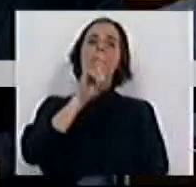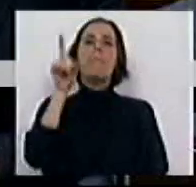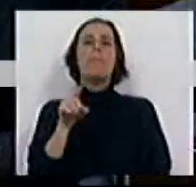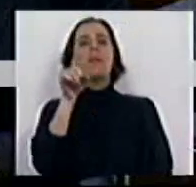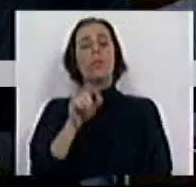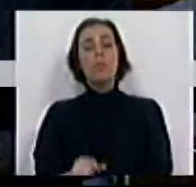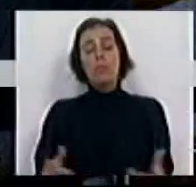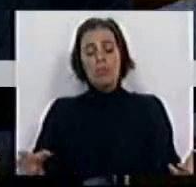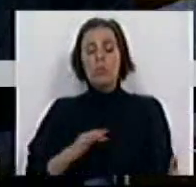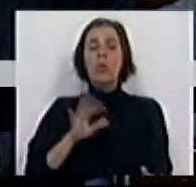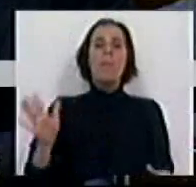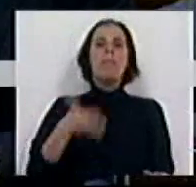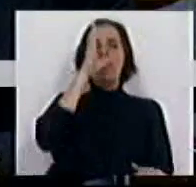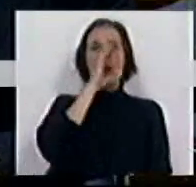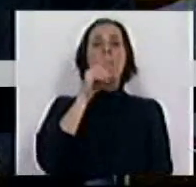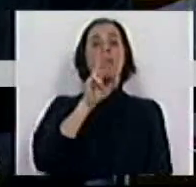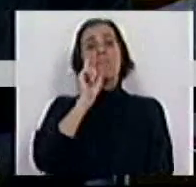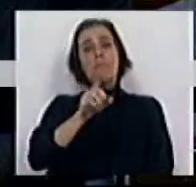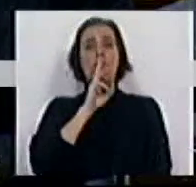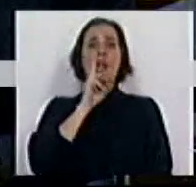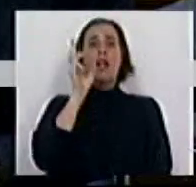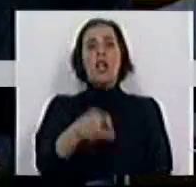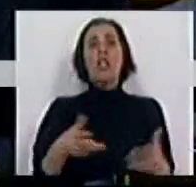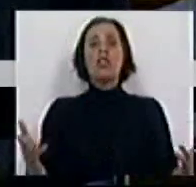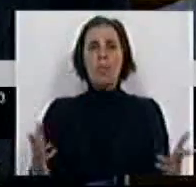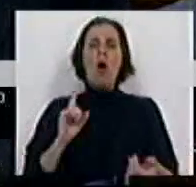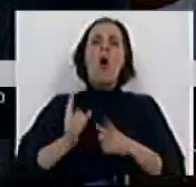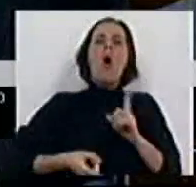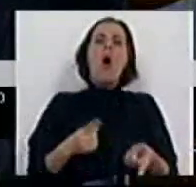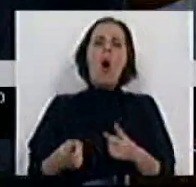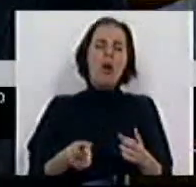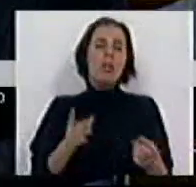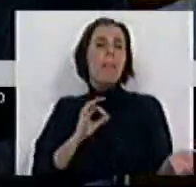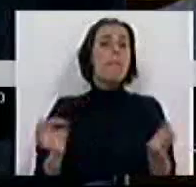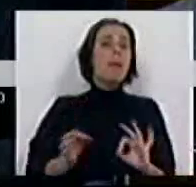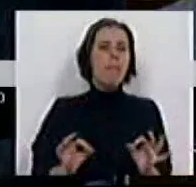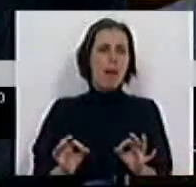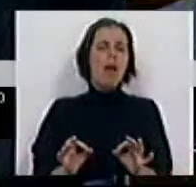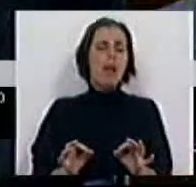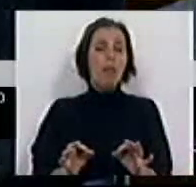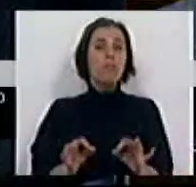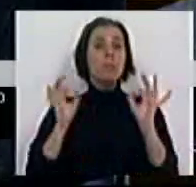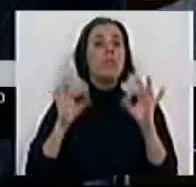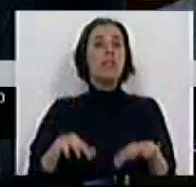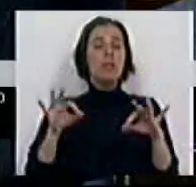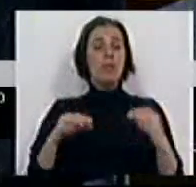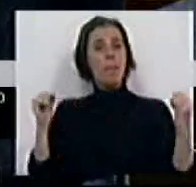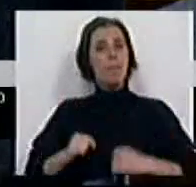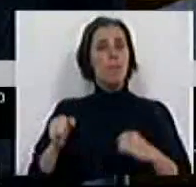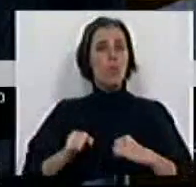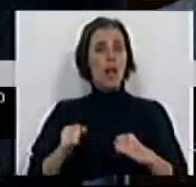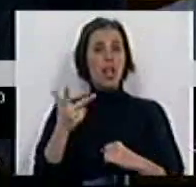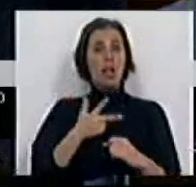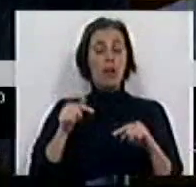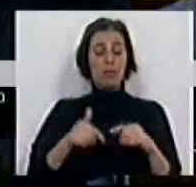perguntam, e aquilo a que o Sr. Primeiro-Ministro tem de responder, é o que é que está a preparar para o final do memorando da